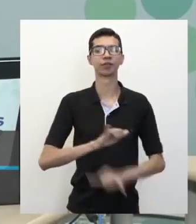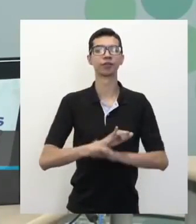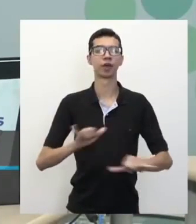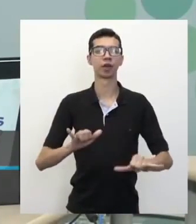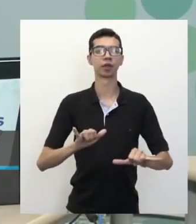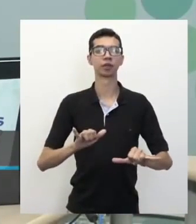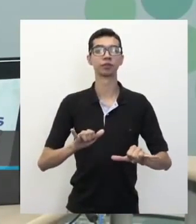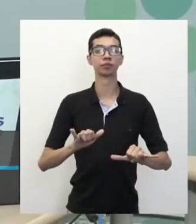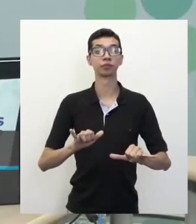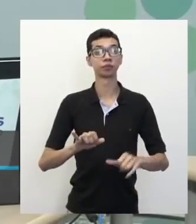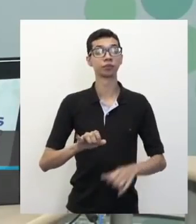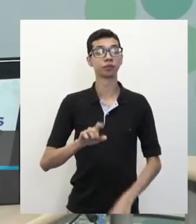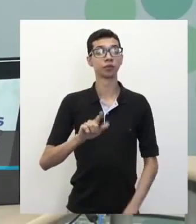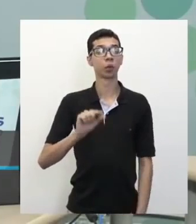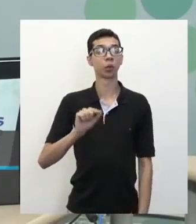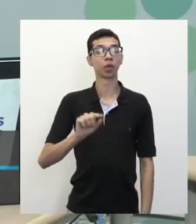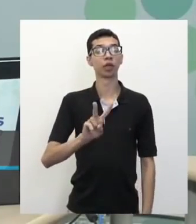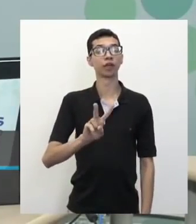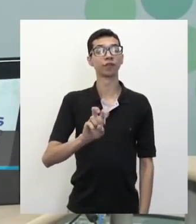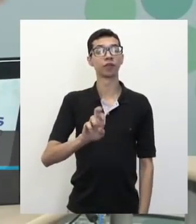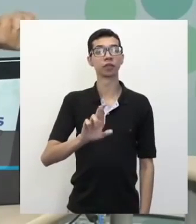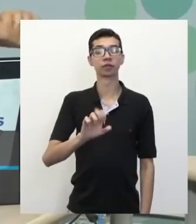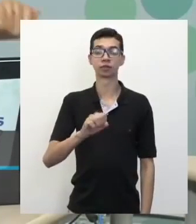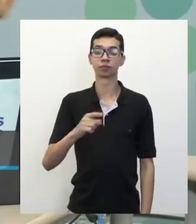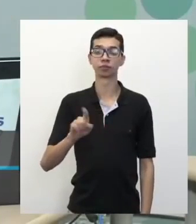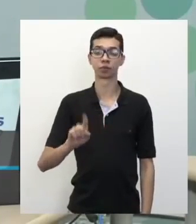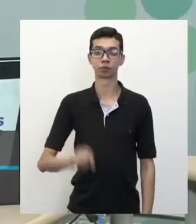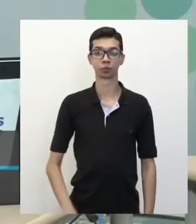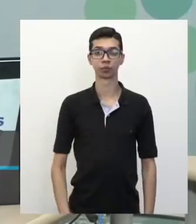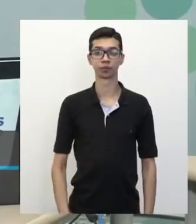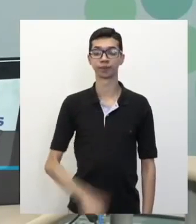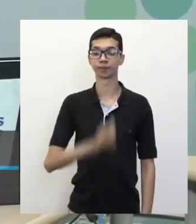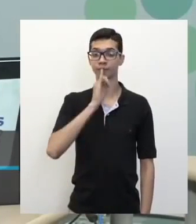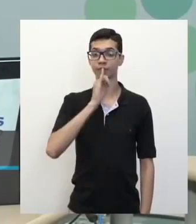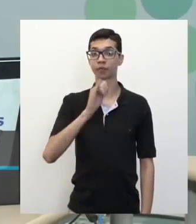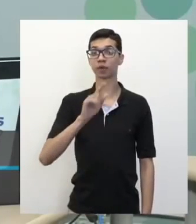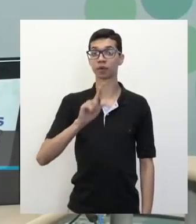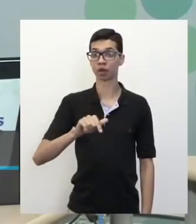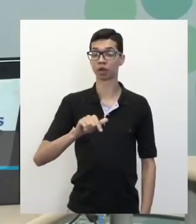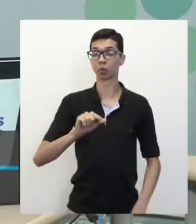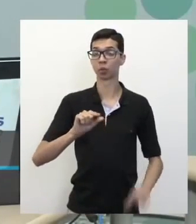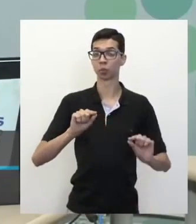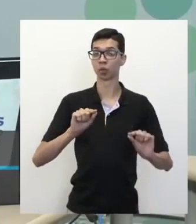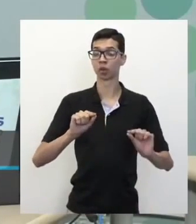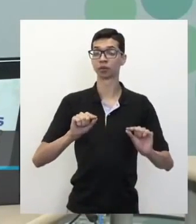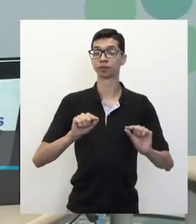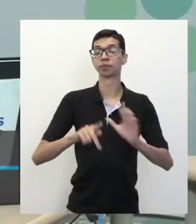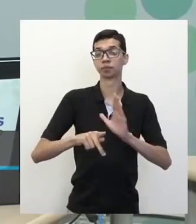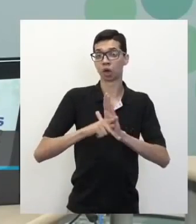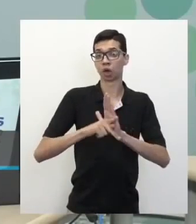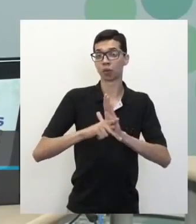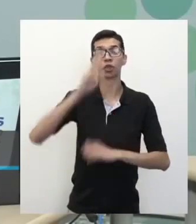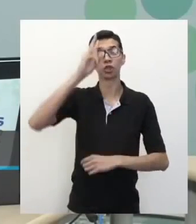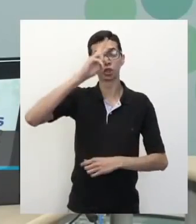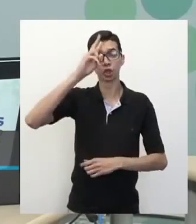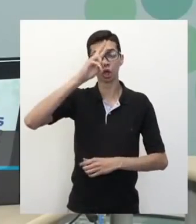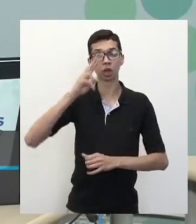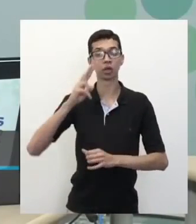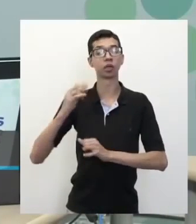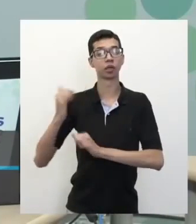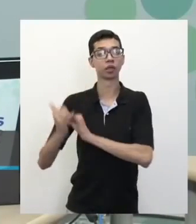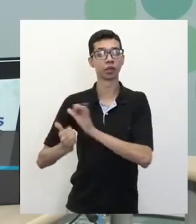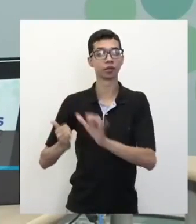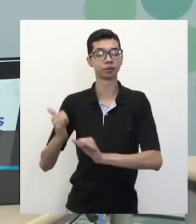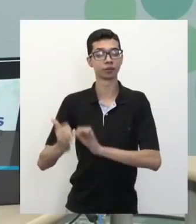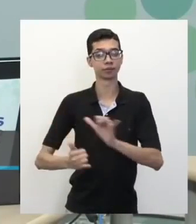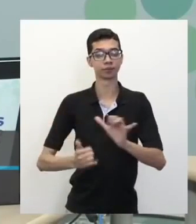versão. Ela sempre amou as lendas e disse que esse texto daí era uma versão de uma lenda. Tá, então que seria uma... A